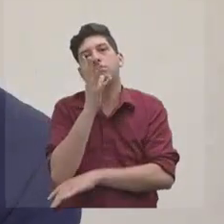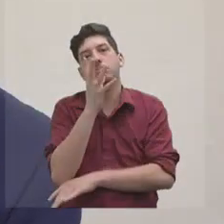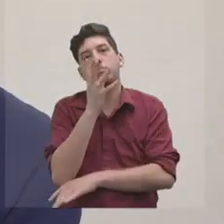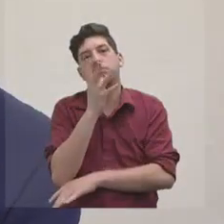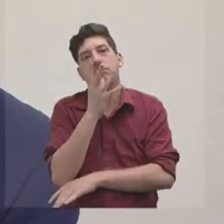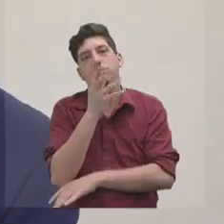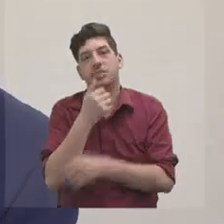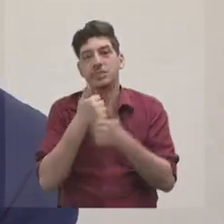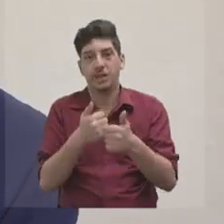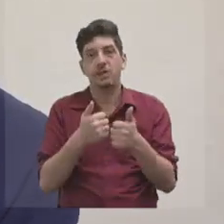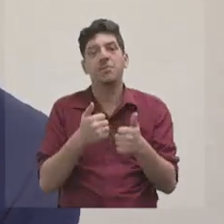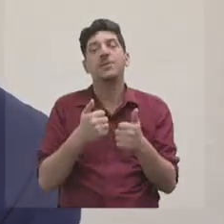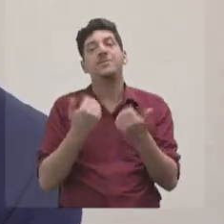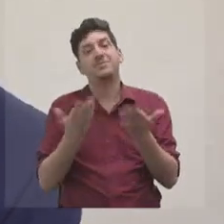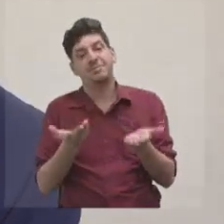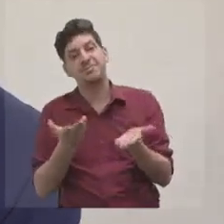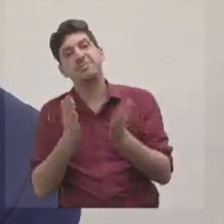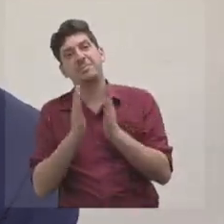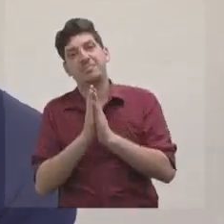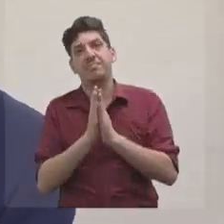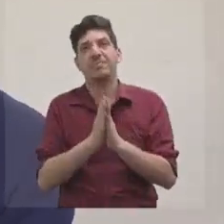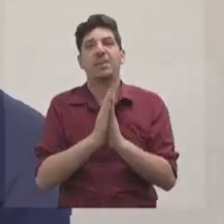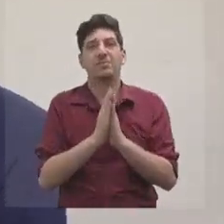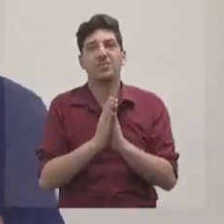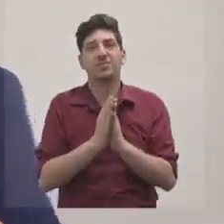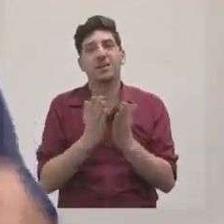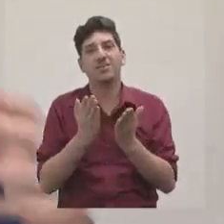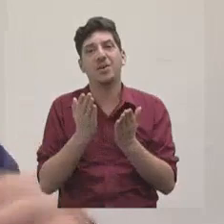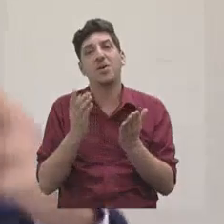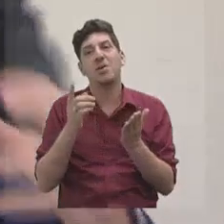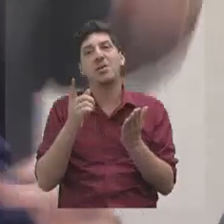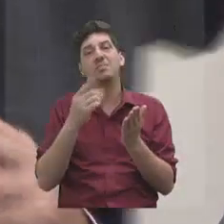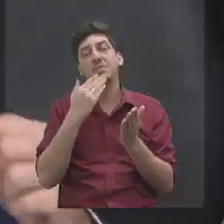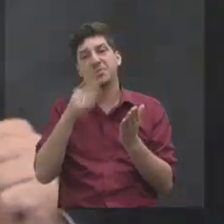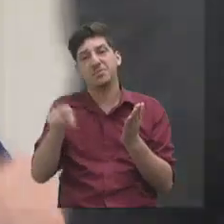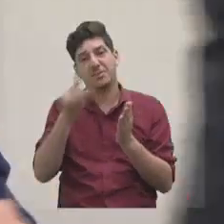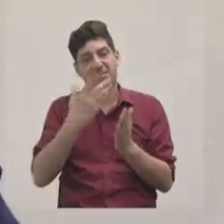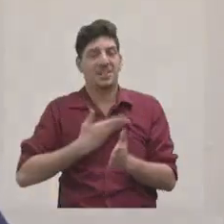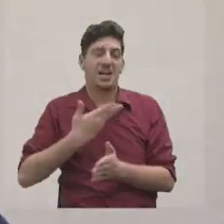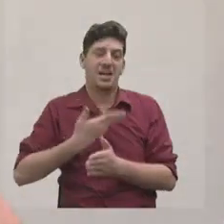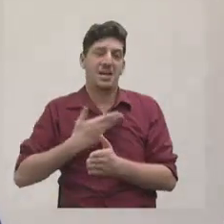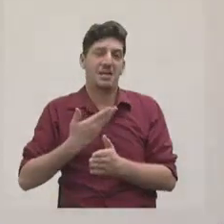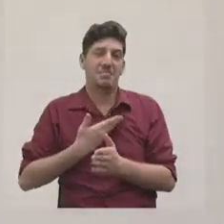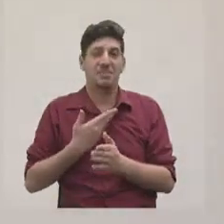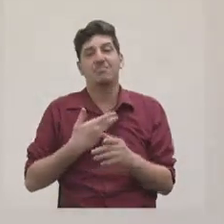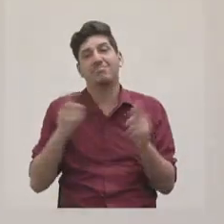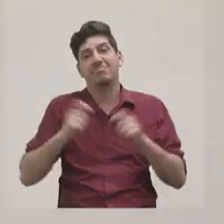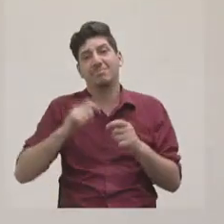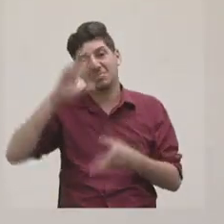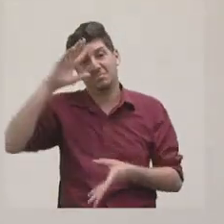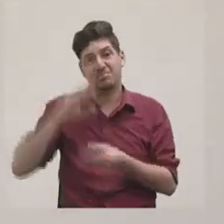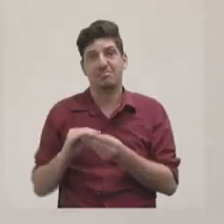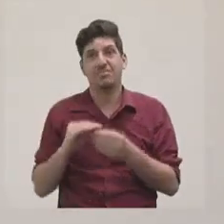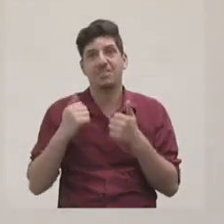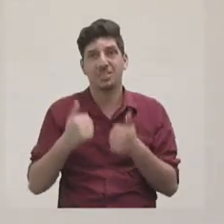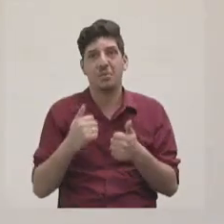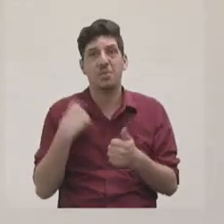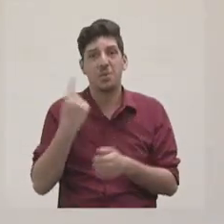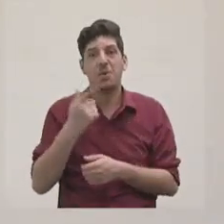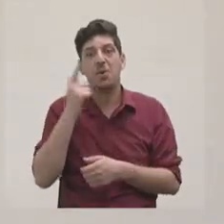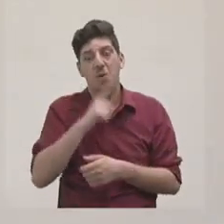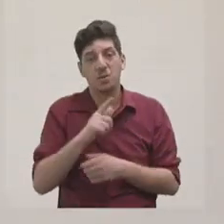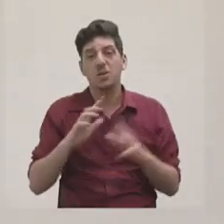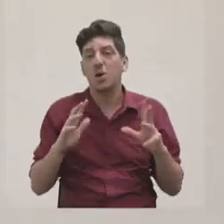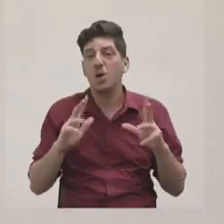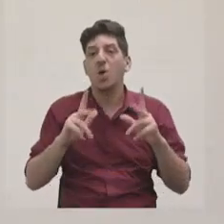que a gente tem que adotar qualquer mecanismo de aplicação da nossa regra ele pediu os colegas para tentar então a capacidade de síntese para a gente dar oportunidade